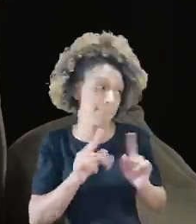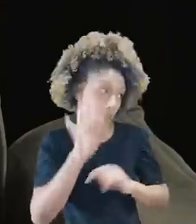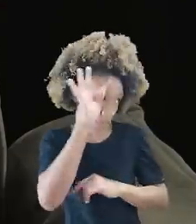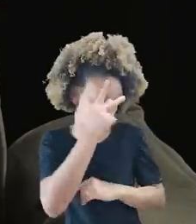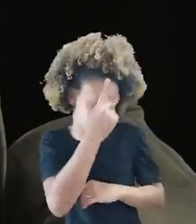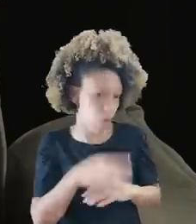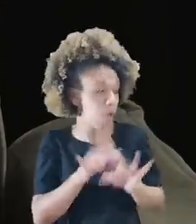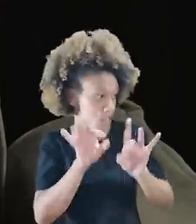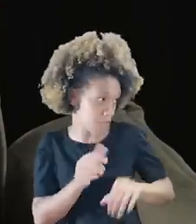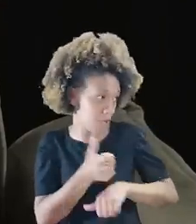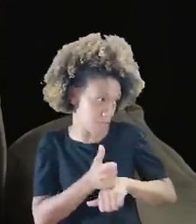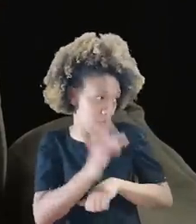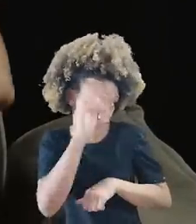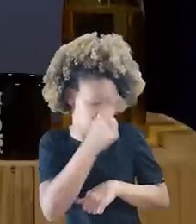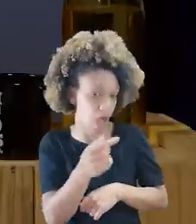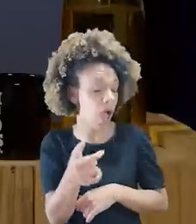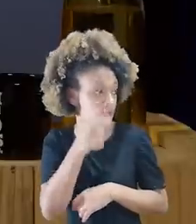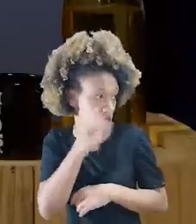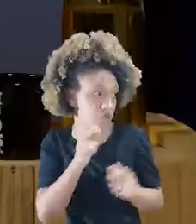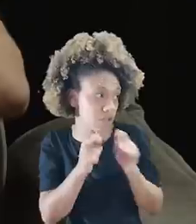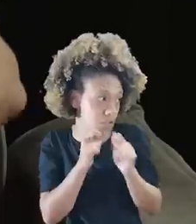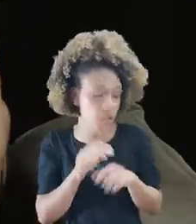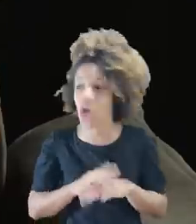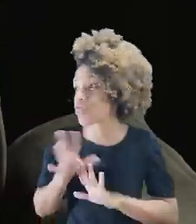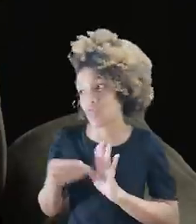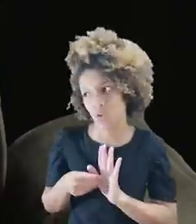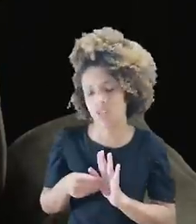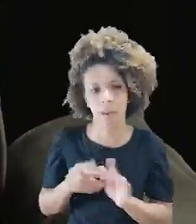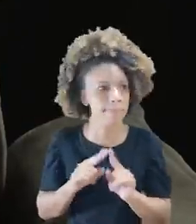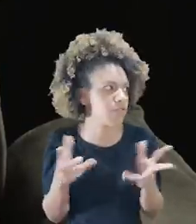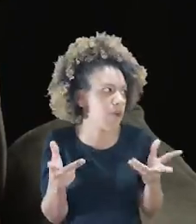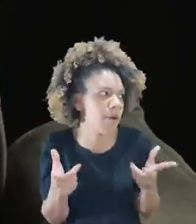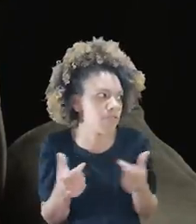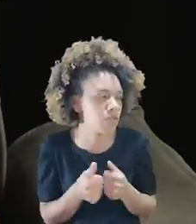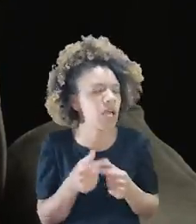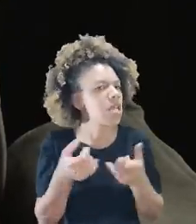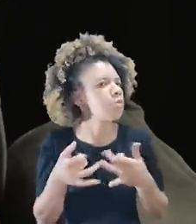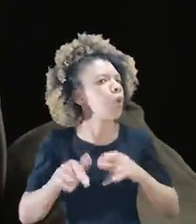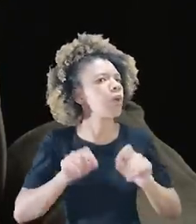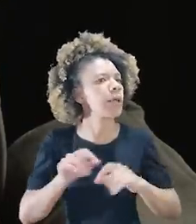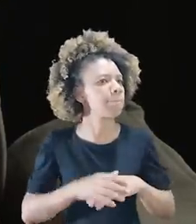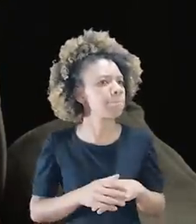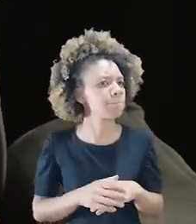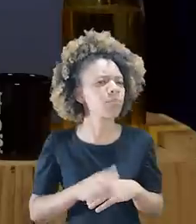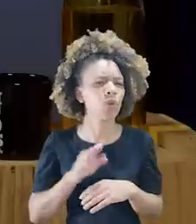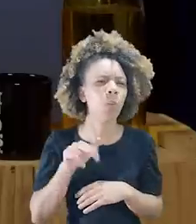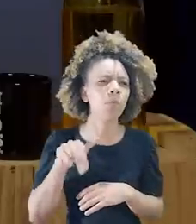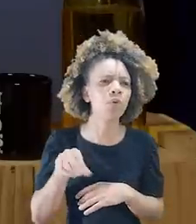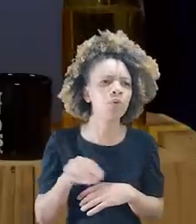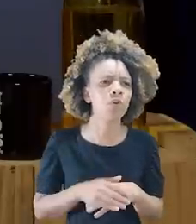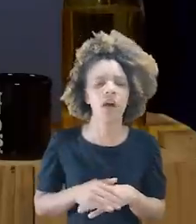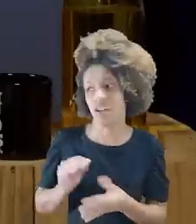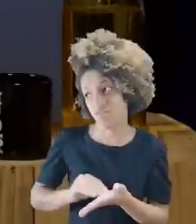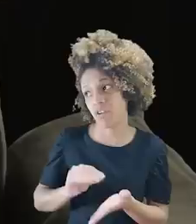ó eu trouxe aqui um especialista em TDH você tem que assistir a entrevista dele clar ass Foi incrível e ele falou um negócio que é o Bruno né Eu acho que o Bruno da falta da